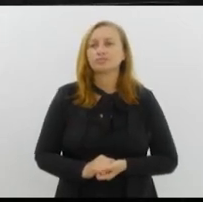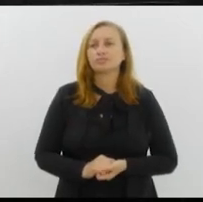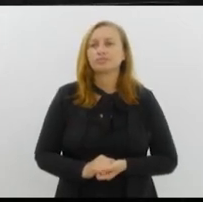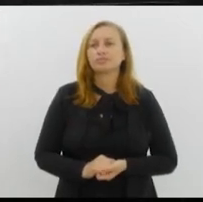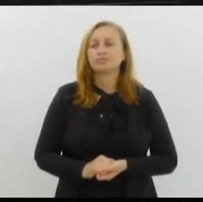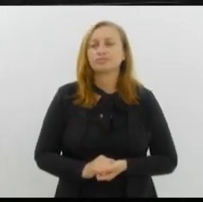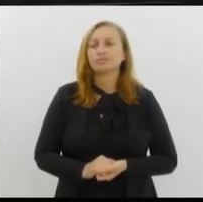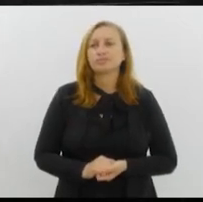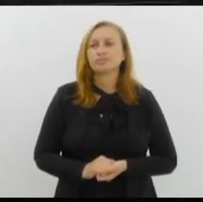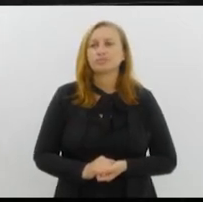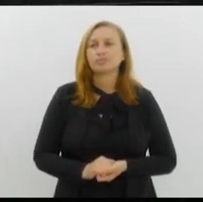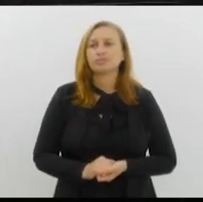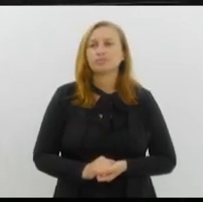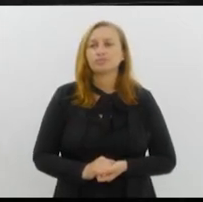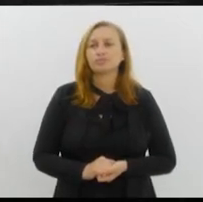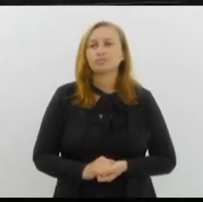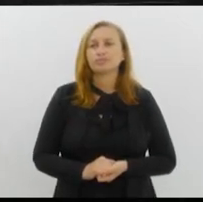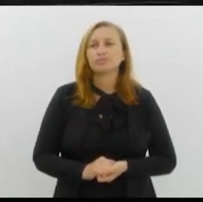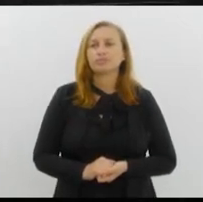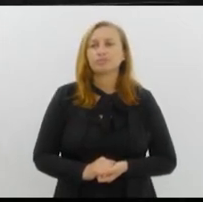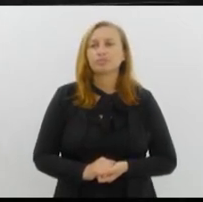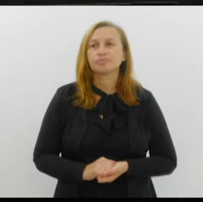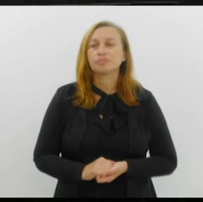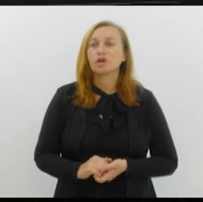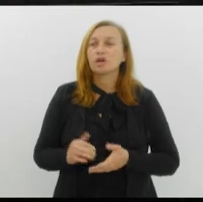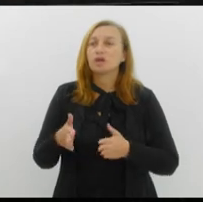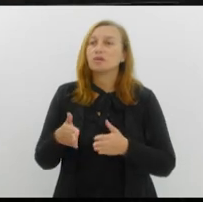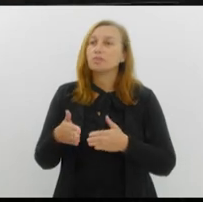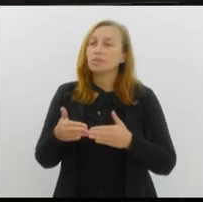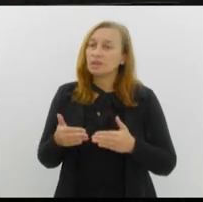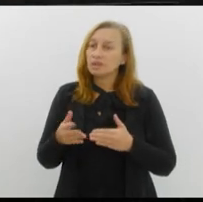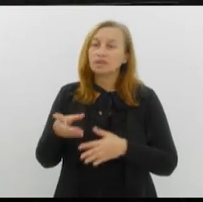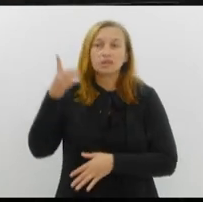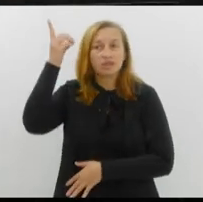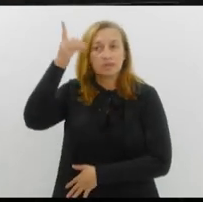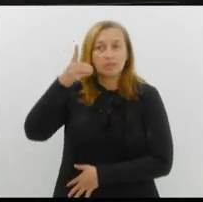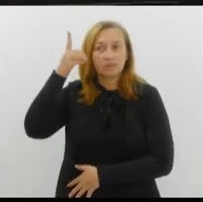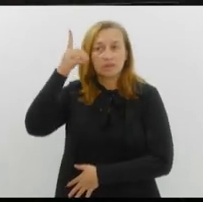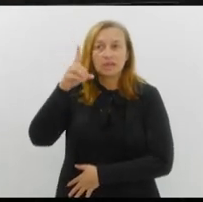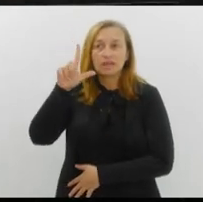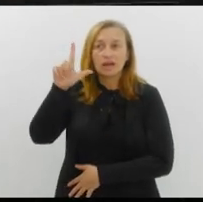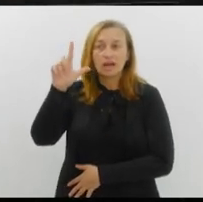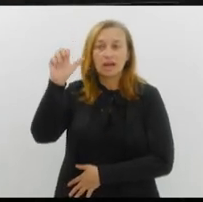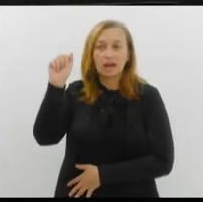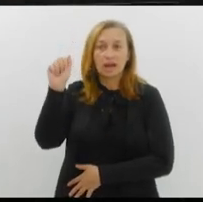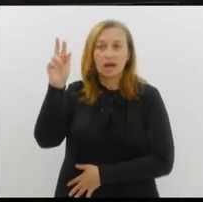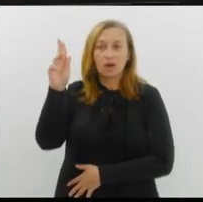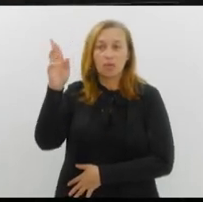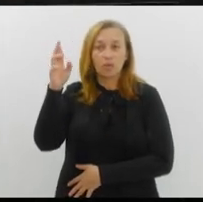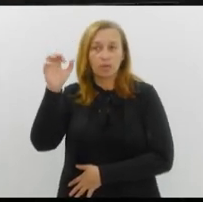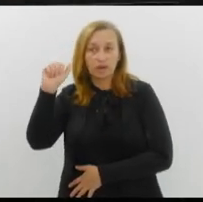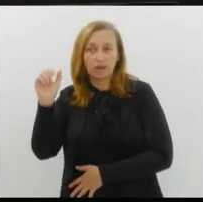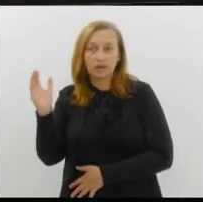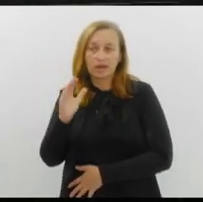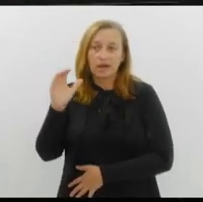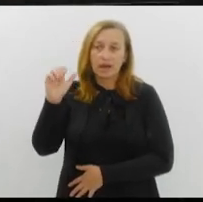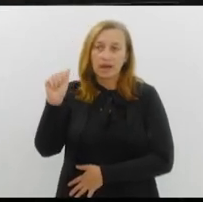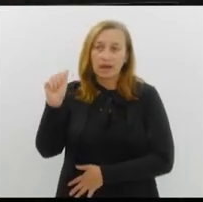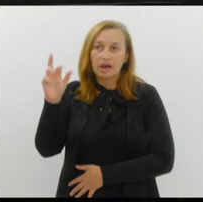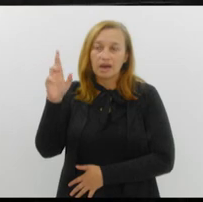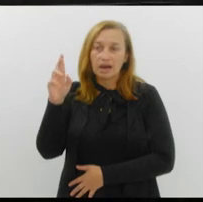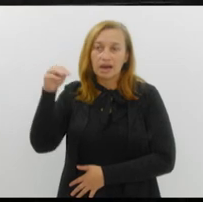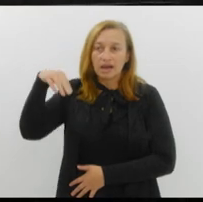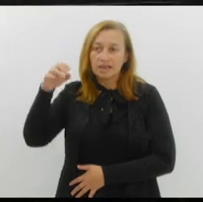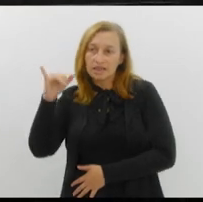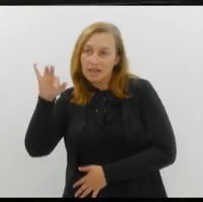a requerimento da deputada Laura Carneiro, do Rio de Janeiro,